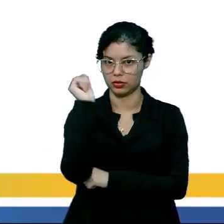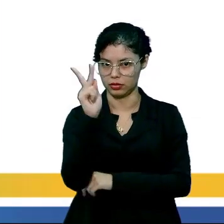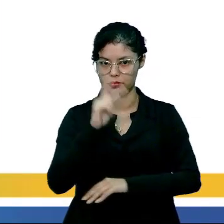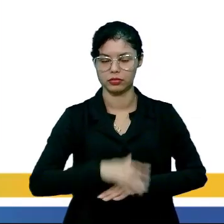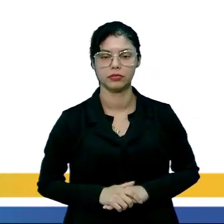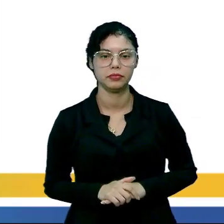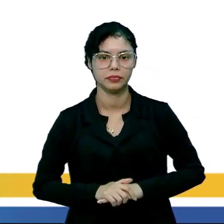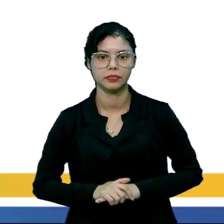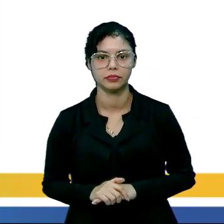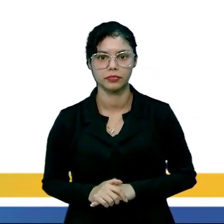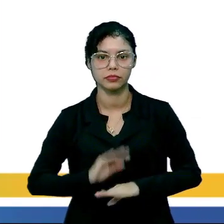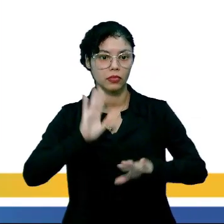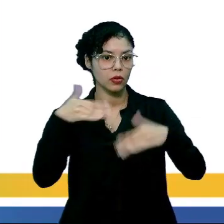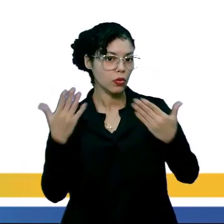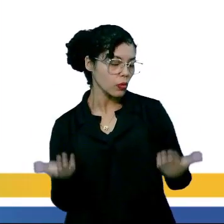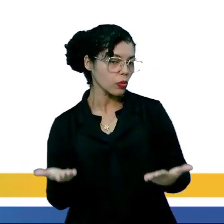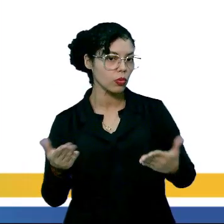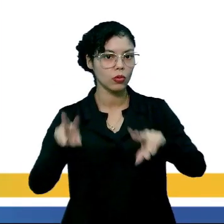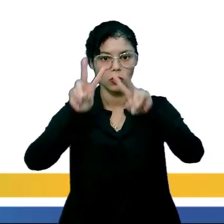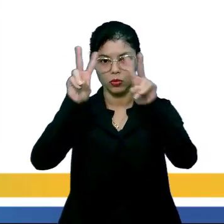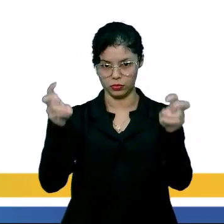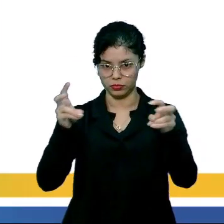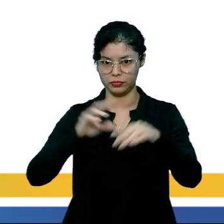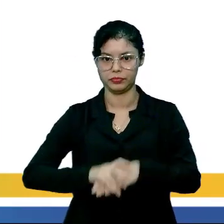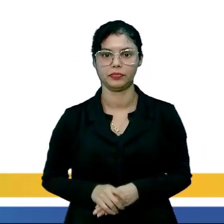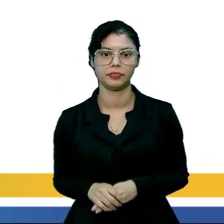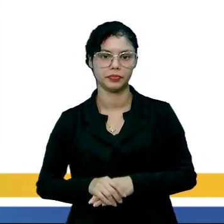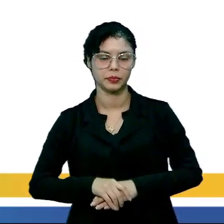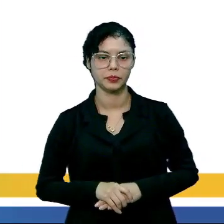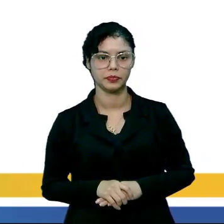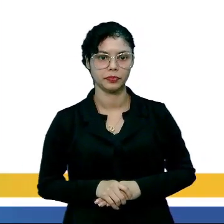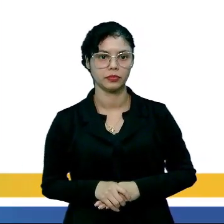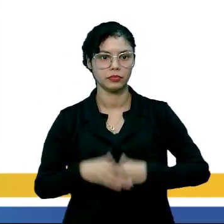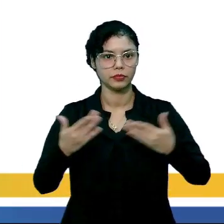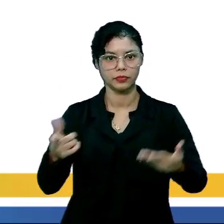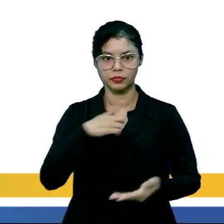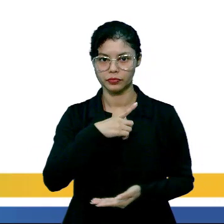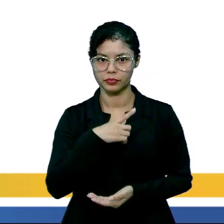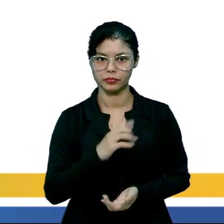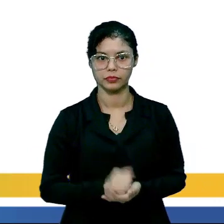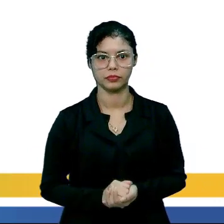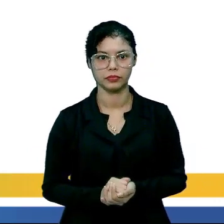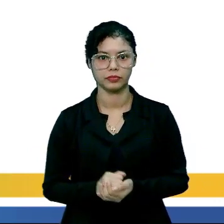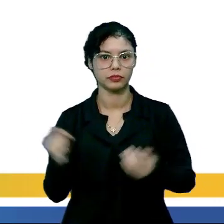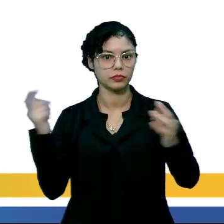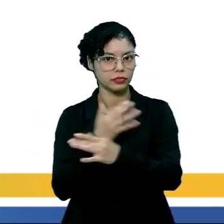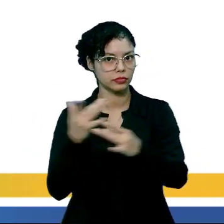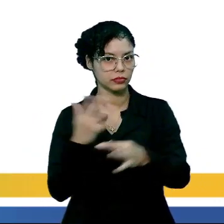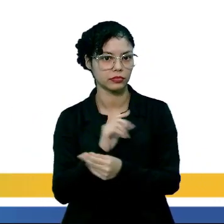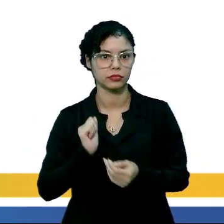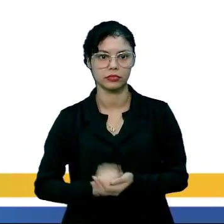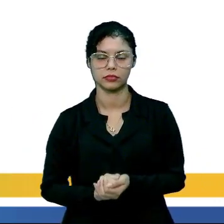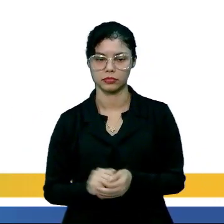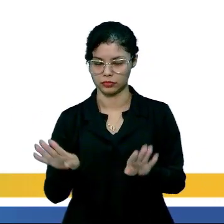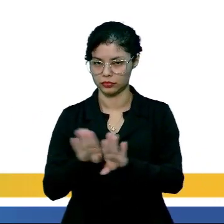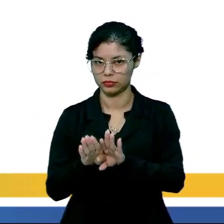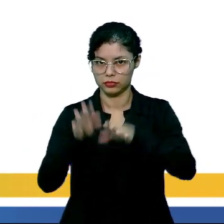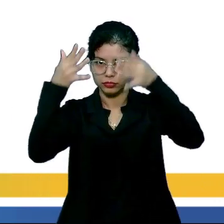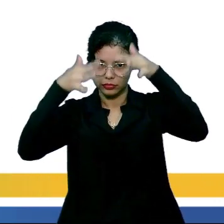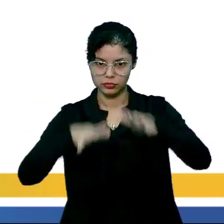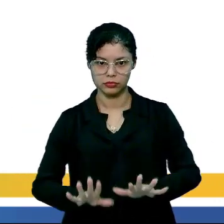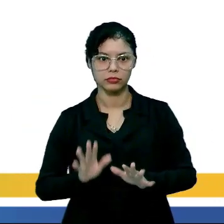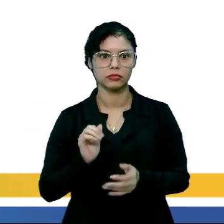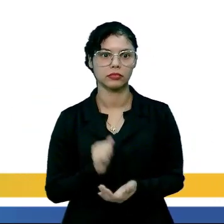tá? E aí, quais são os temas aí abordados? Então, eu tenho para o centro das obras naturalistas